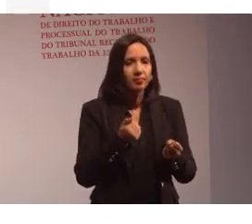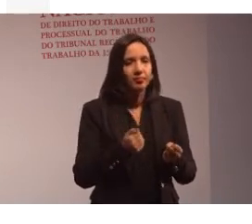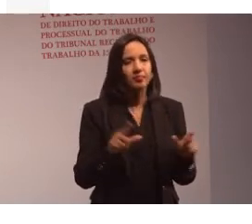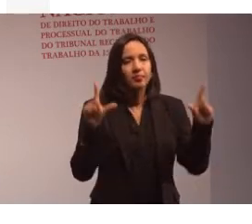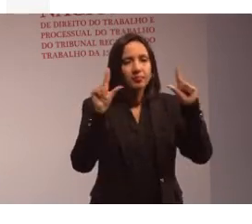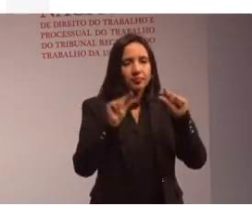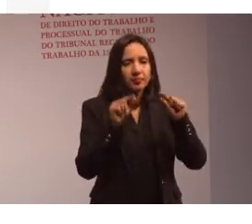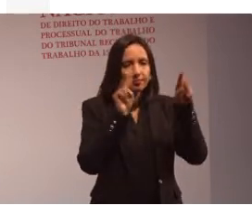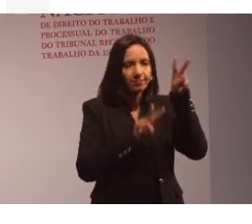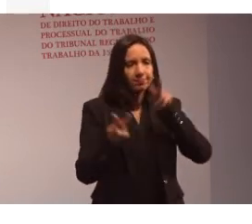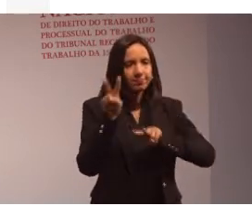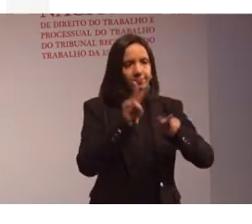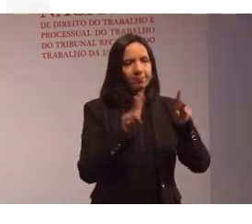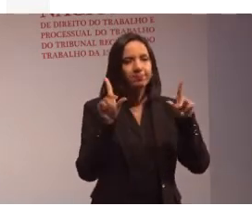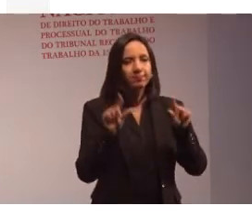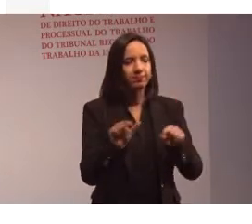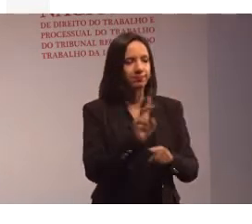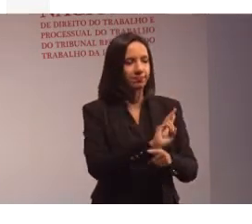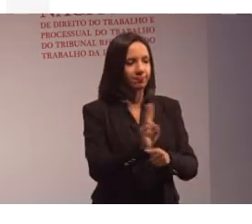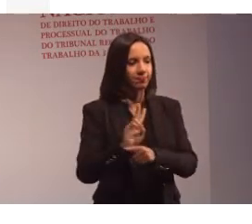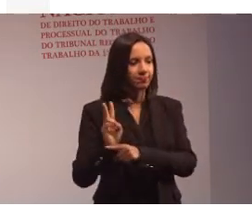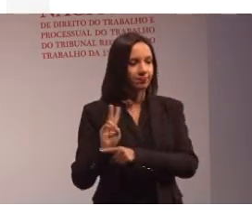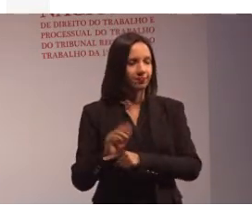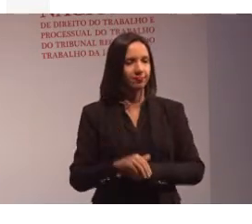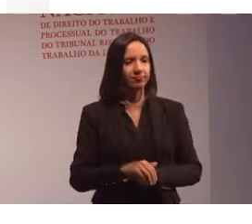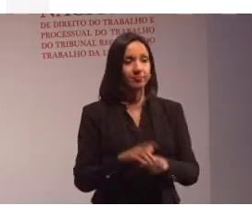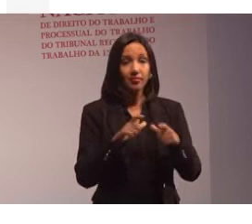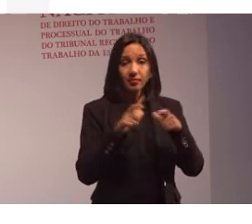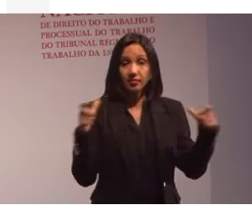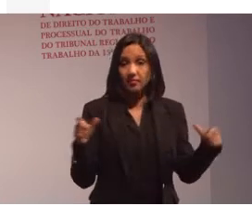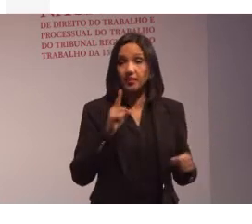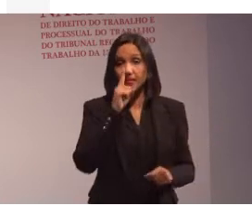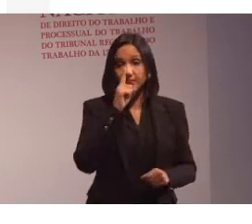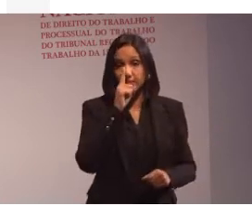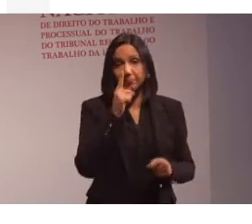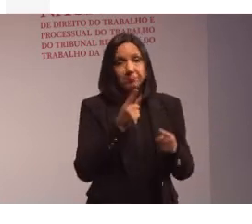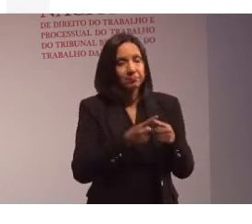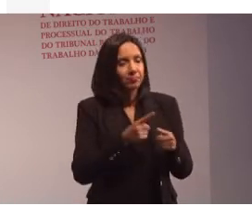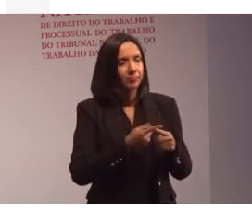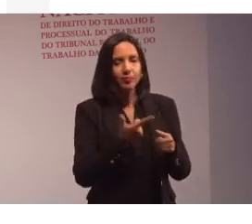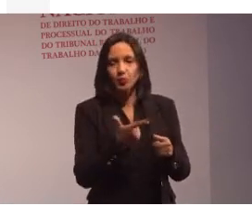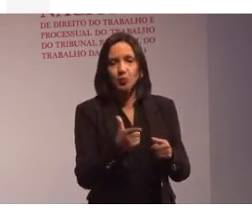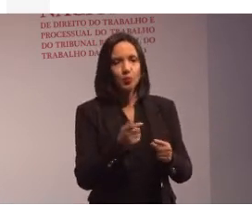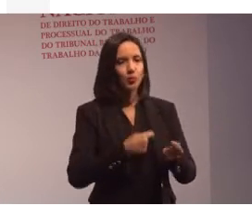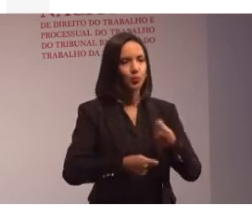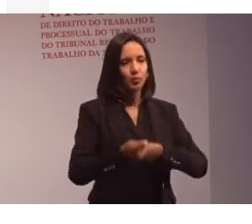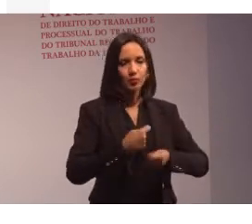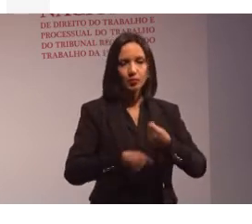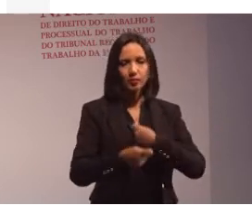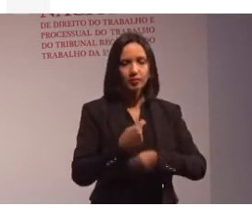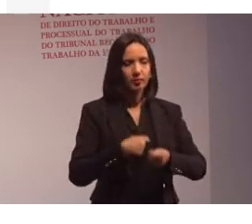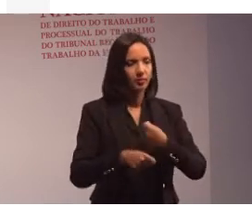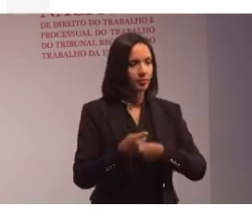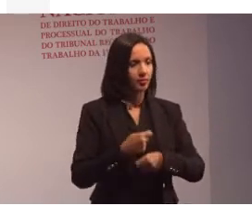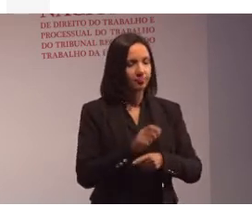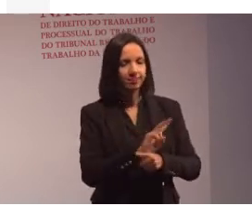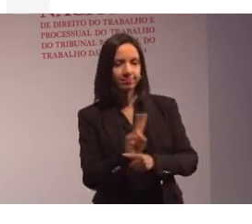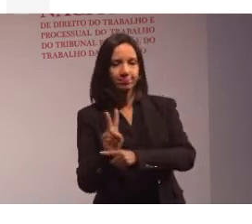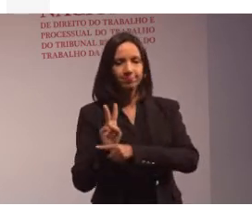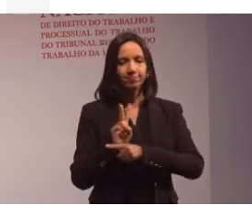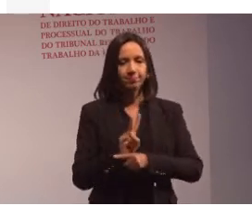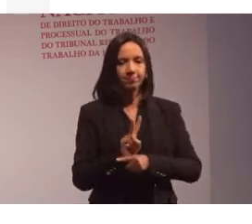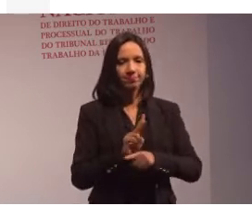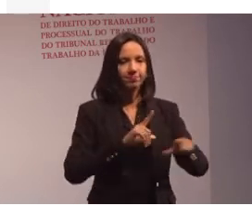oficial, principalmente para a fiscalização, um aumento dos riscos, porque você não gerencia, trabalhos com